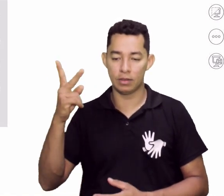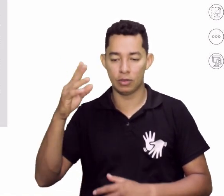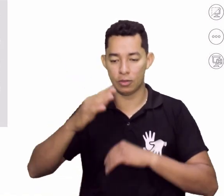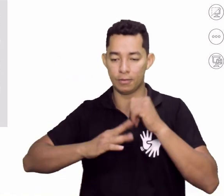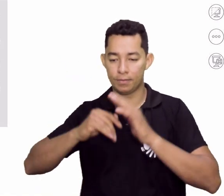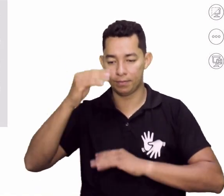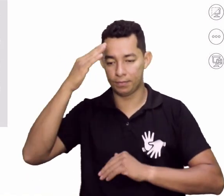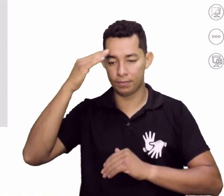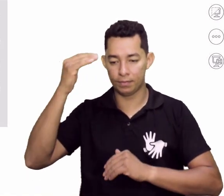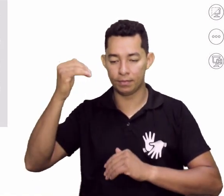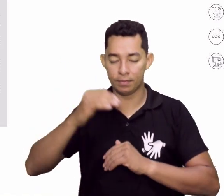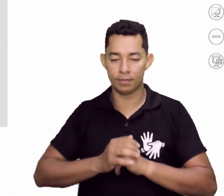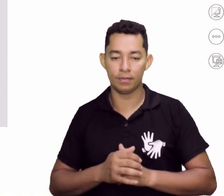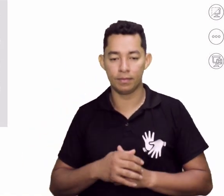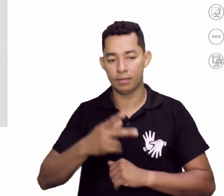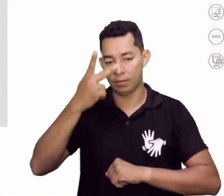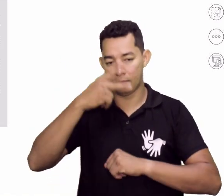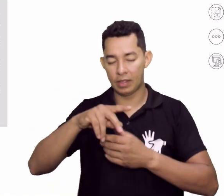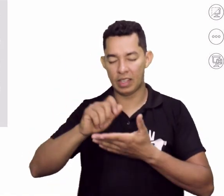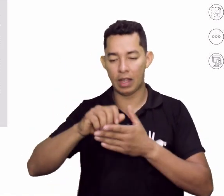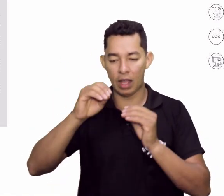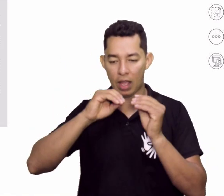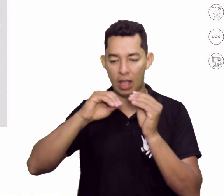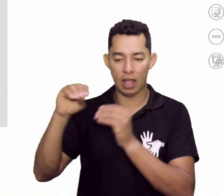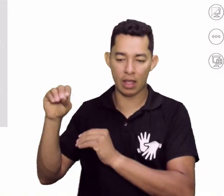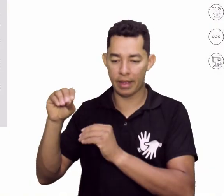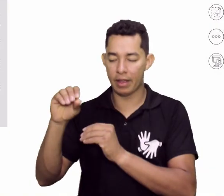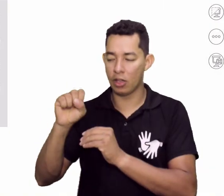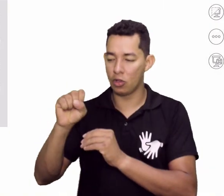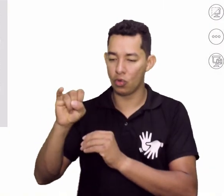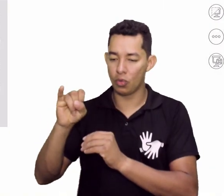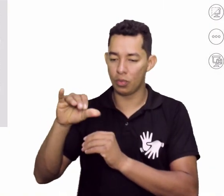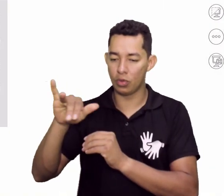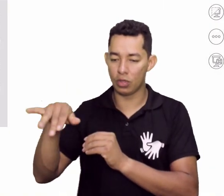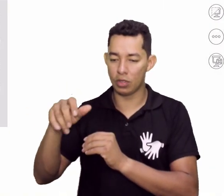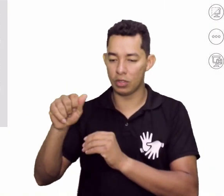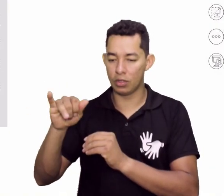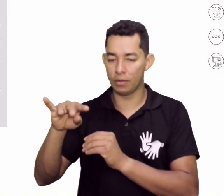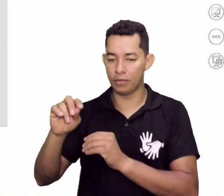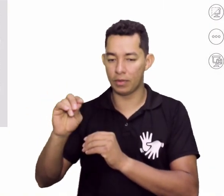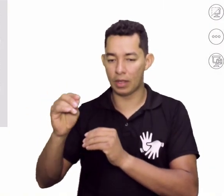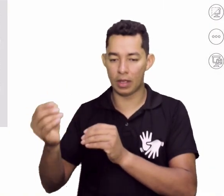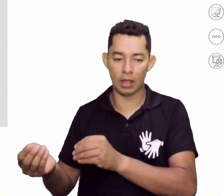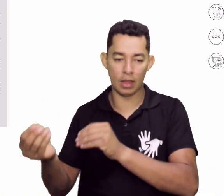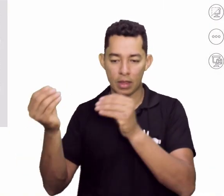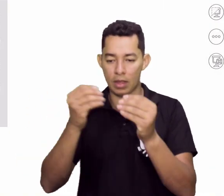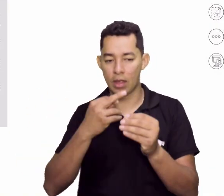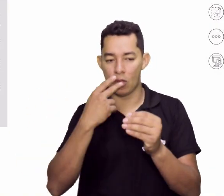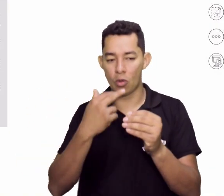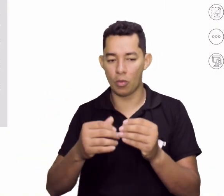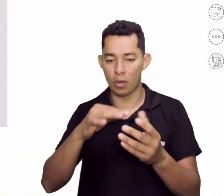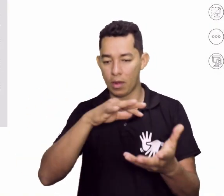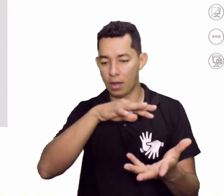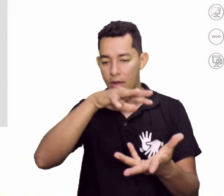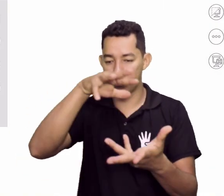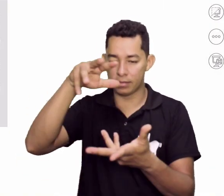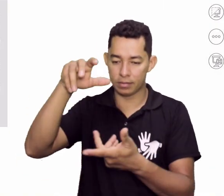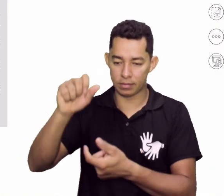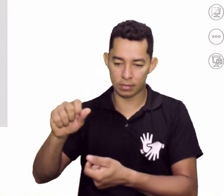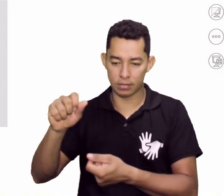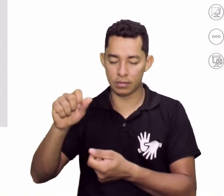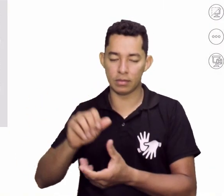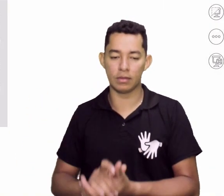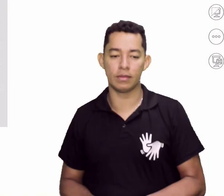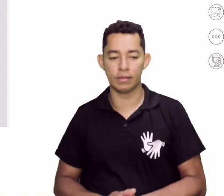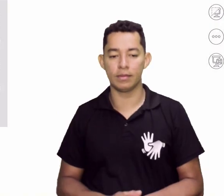a subjetividade e criam um idioma plástico universal.